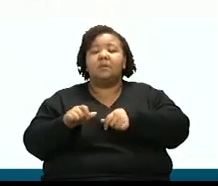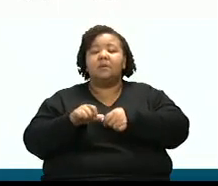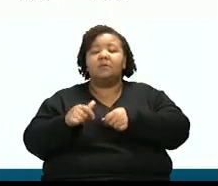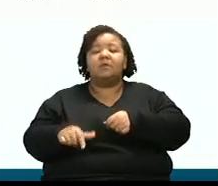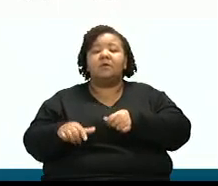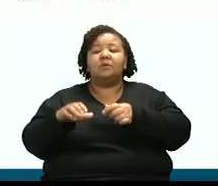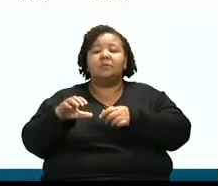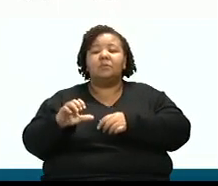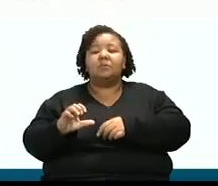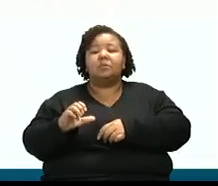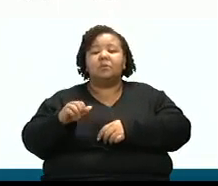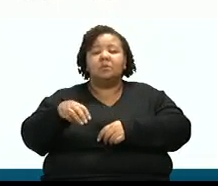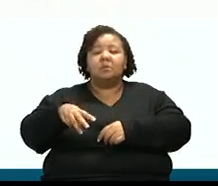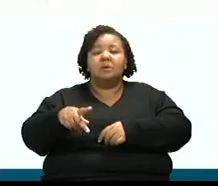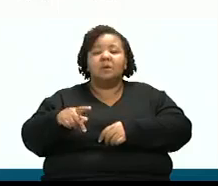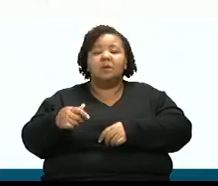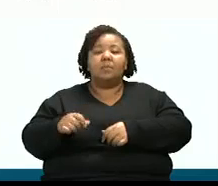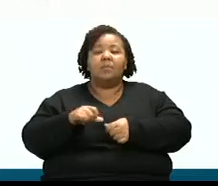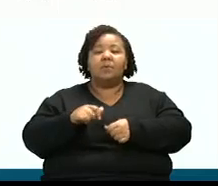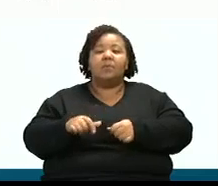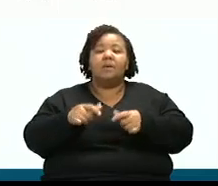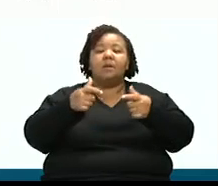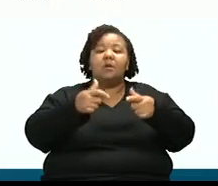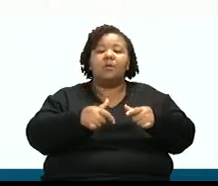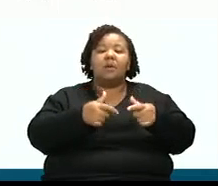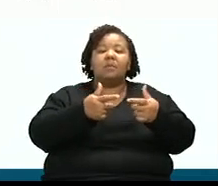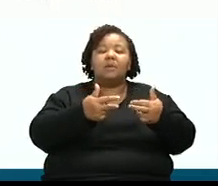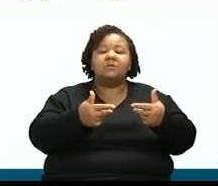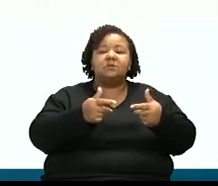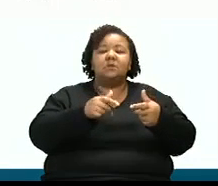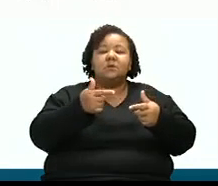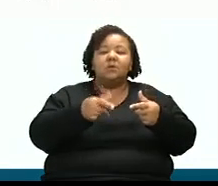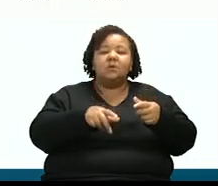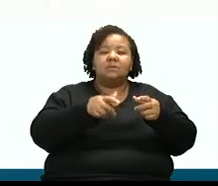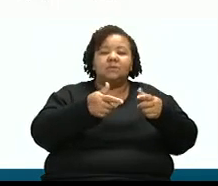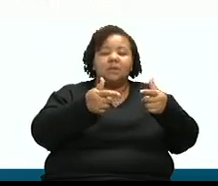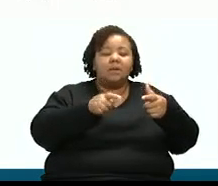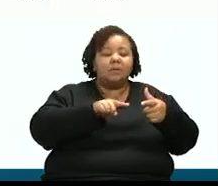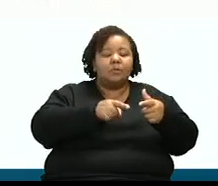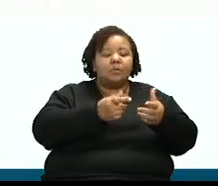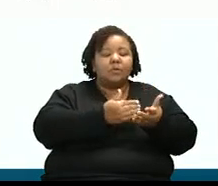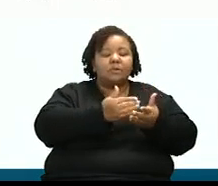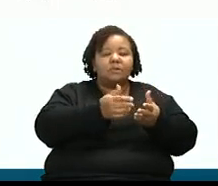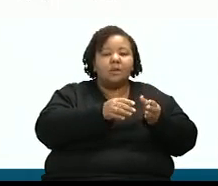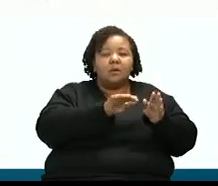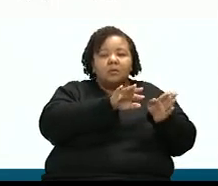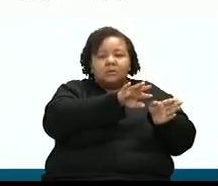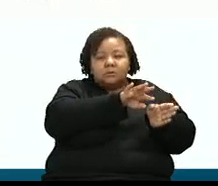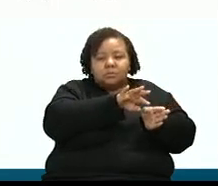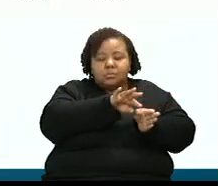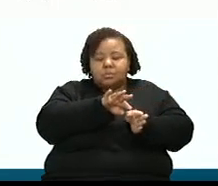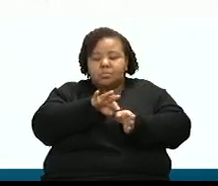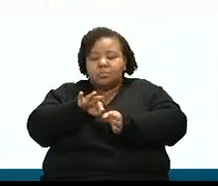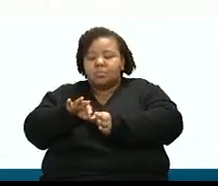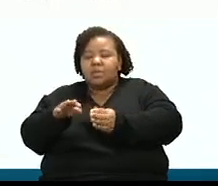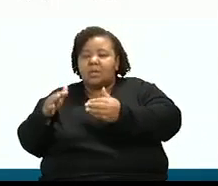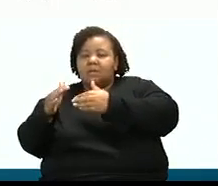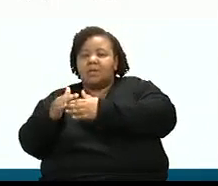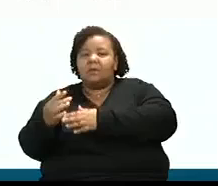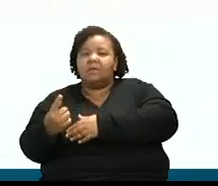campo para deslocar uma partícula desde esse ponto inicial até esse ponto